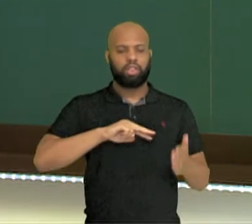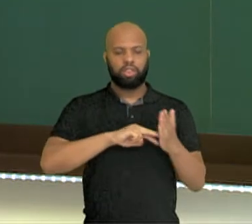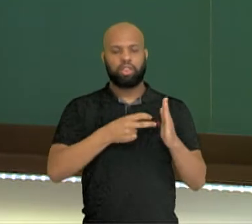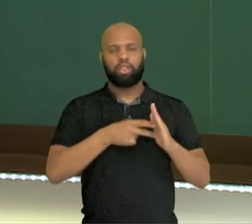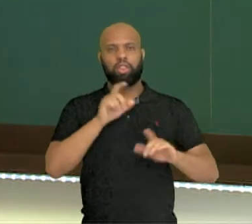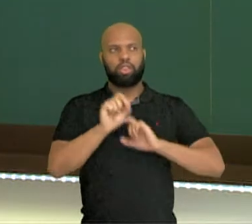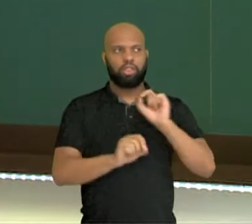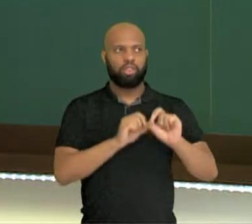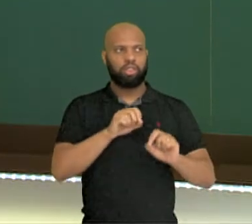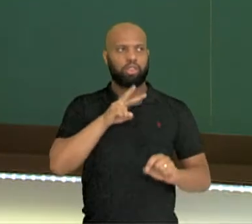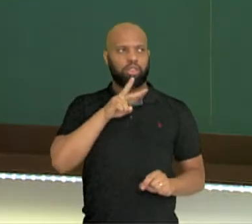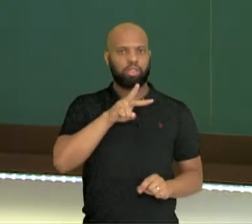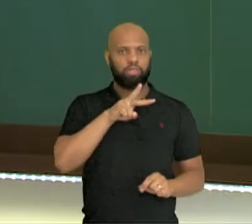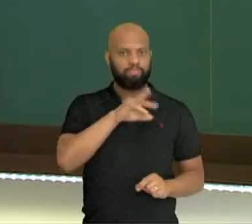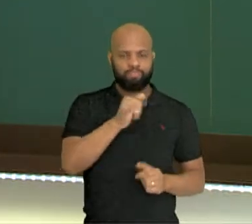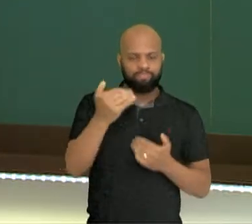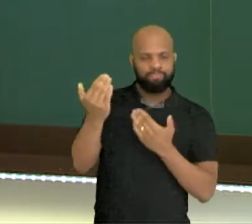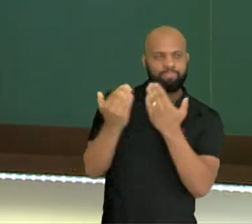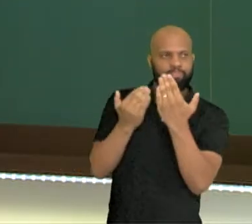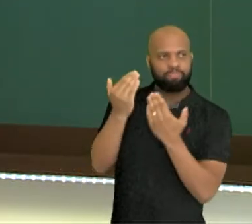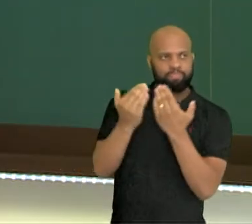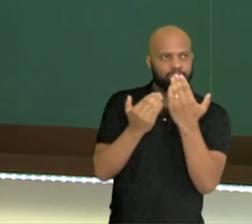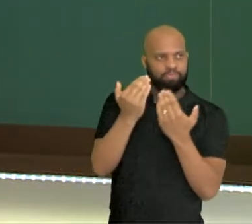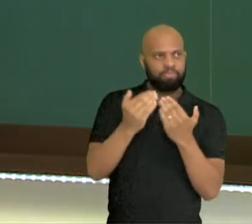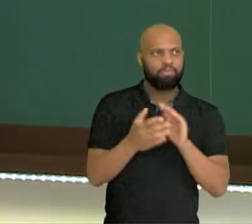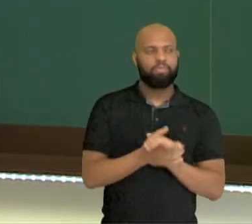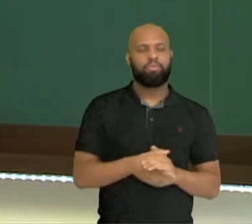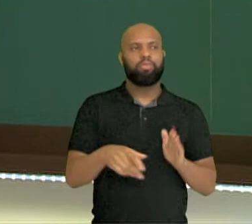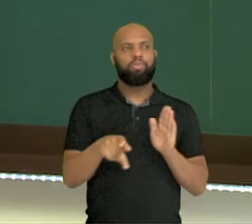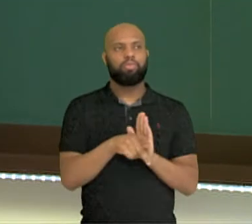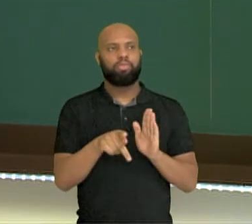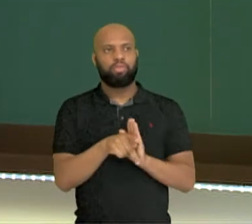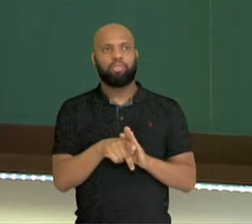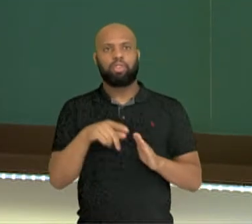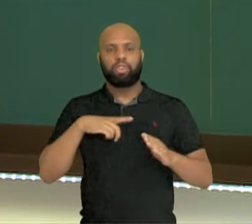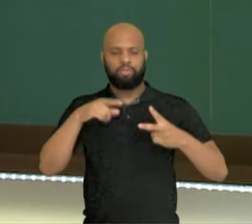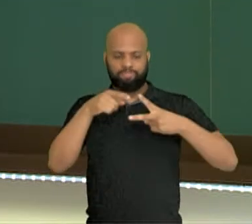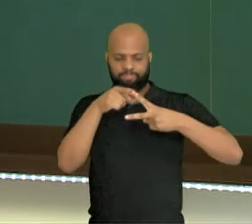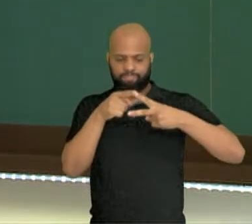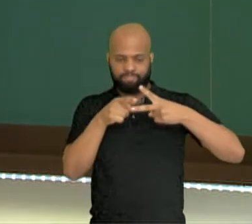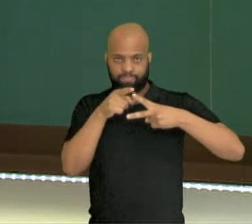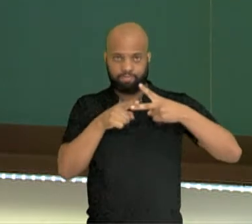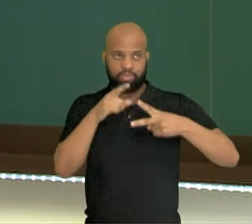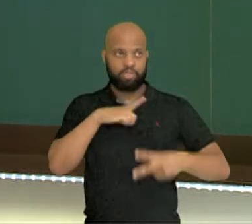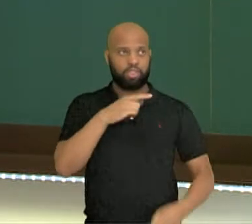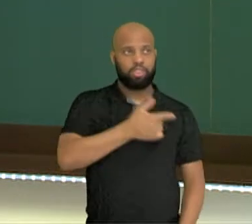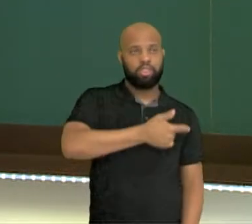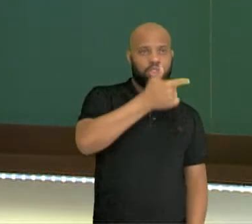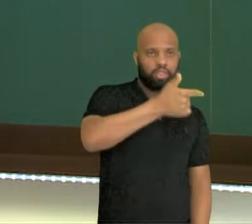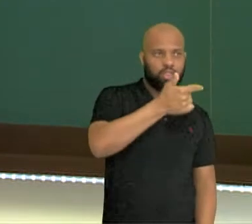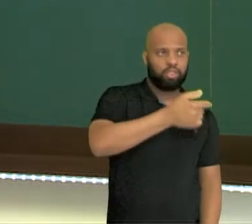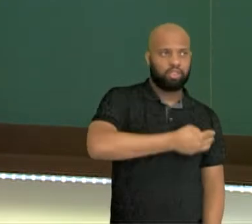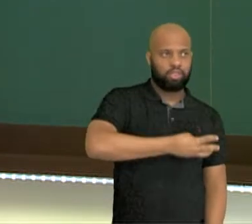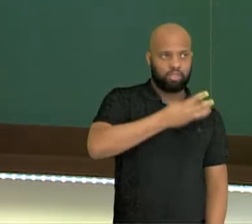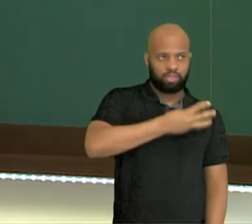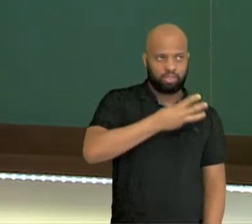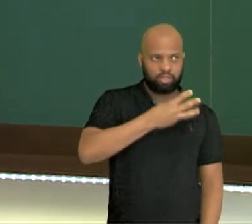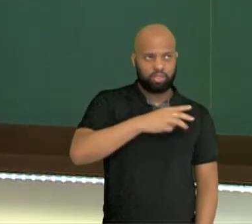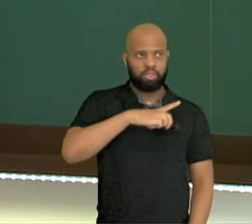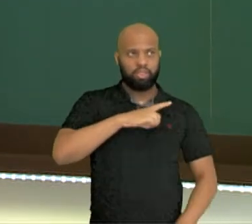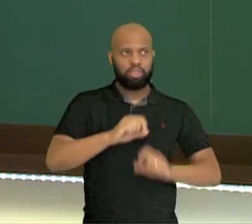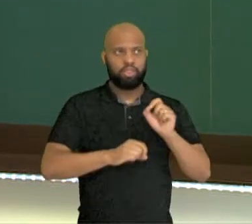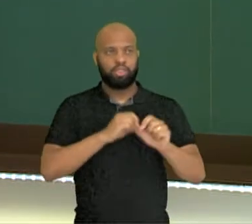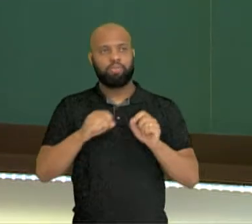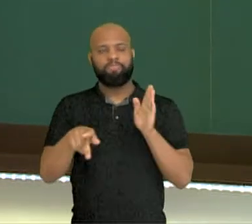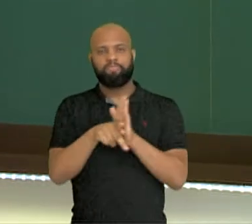quê? Que você está comparando, tá, os ângulos que estão no segundo e no terceiro quadrante com os ângulos,